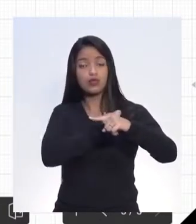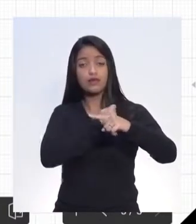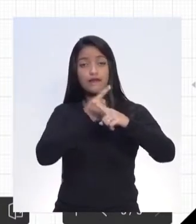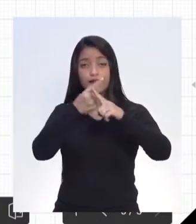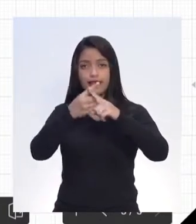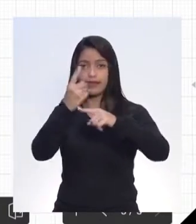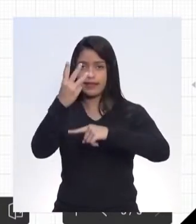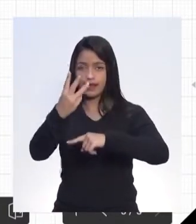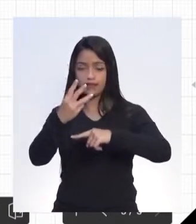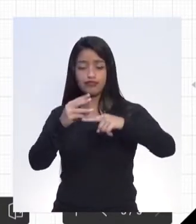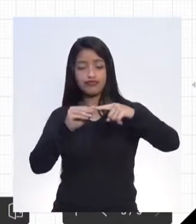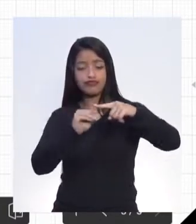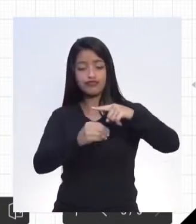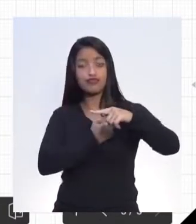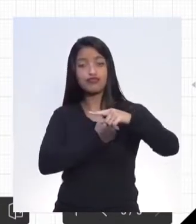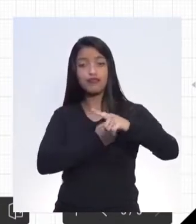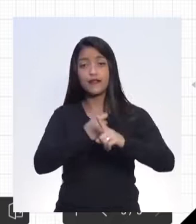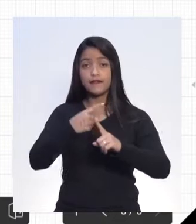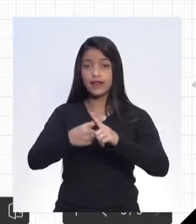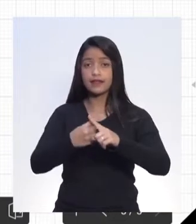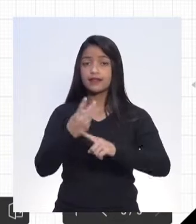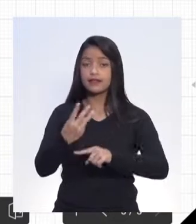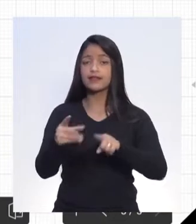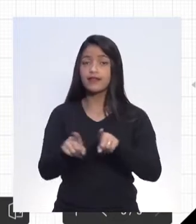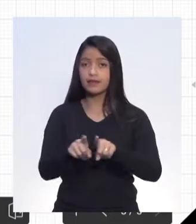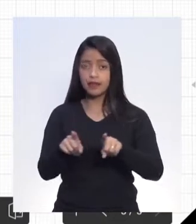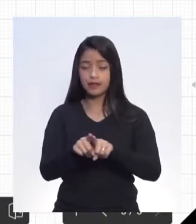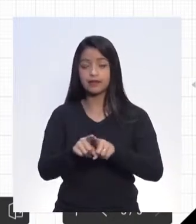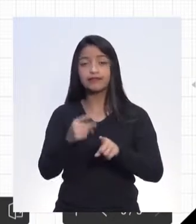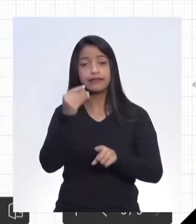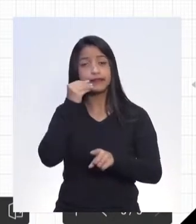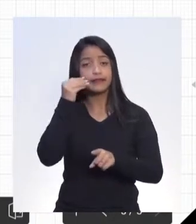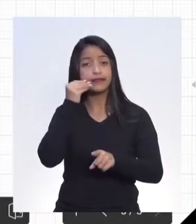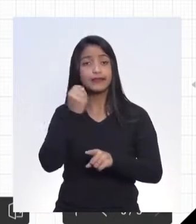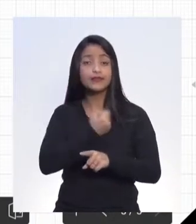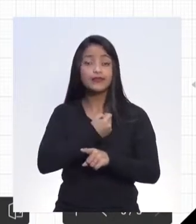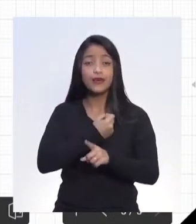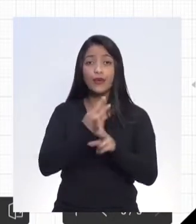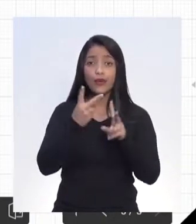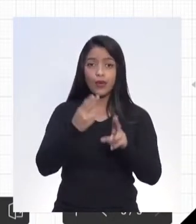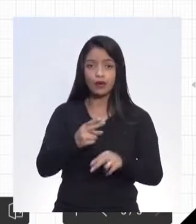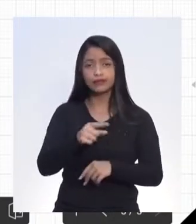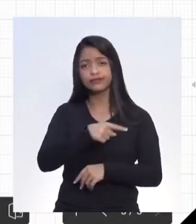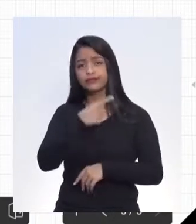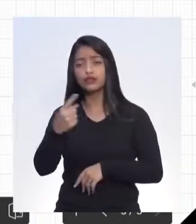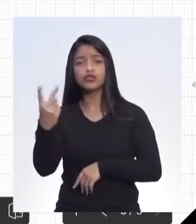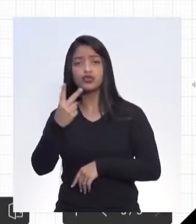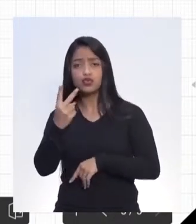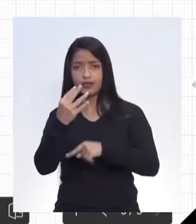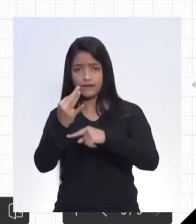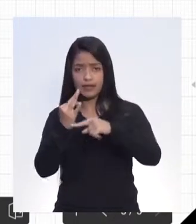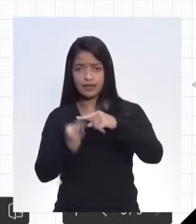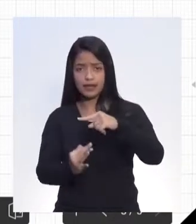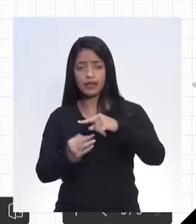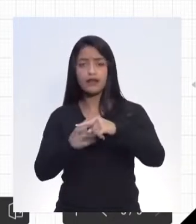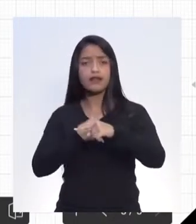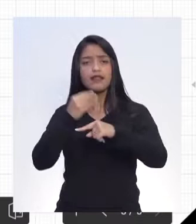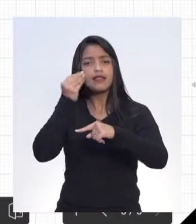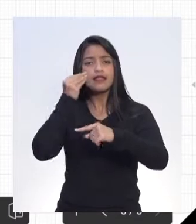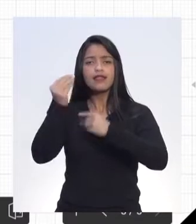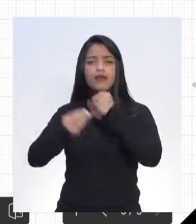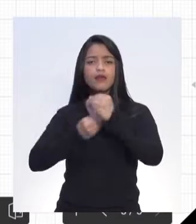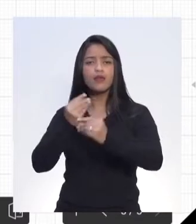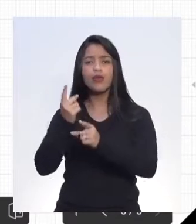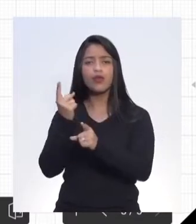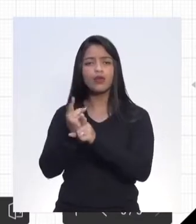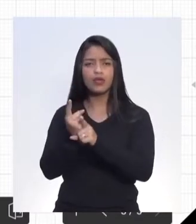aí equivalência entre esses denominadores. E na segunda fração, 1/3, buscando adequar esse denominador aí, achar um denominador comum,